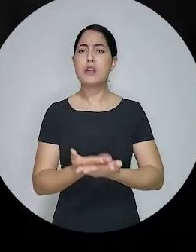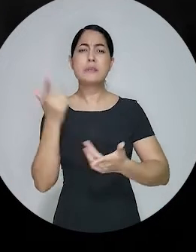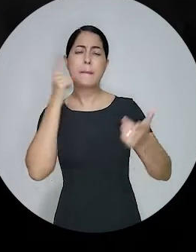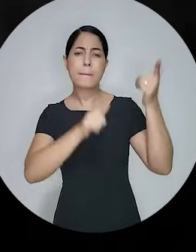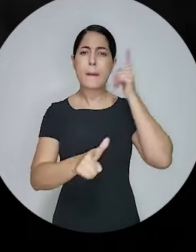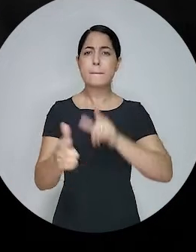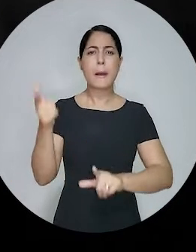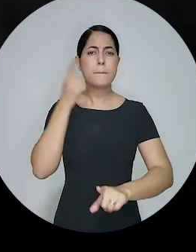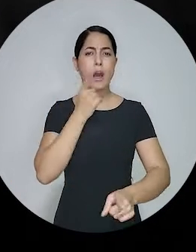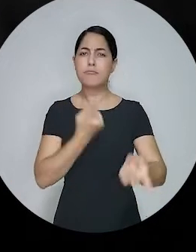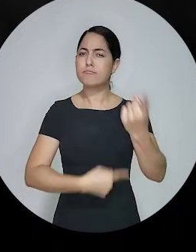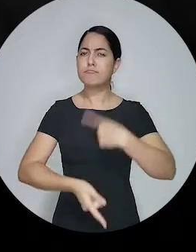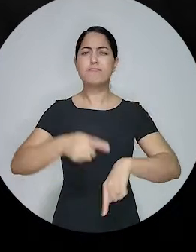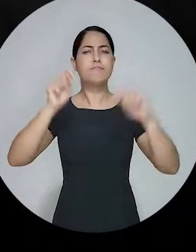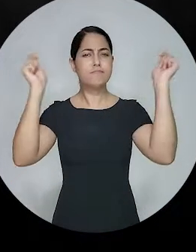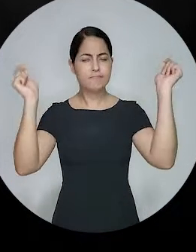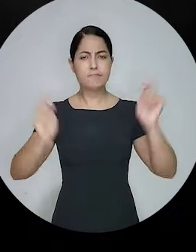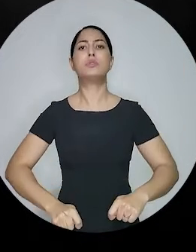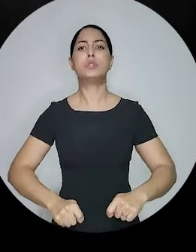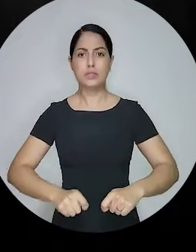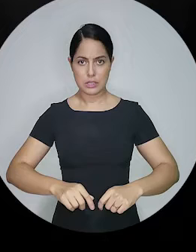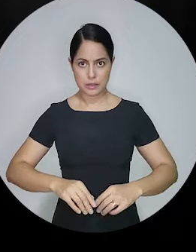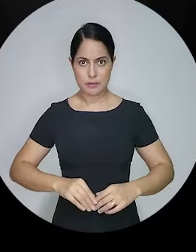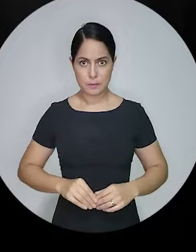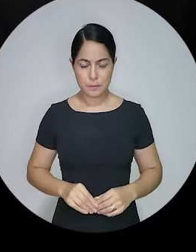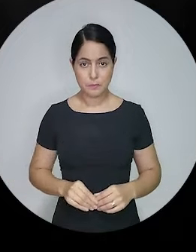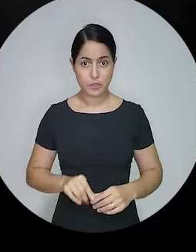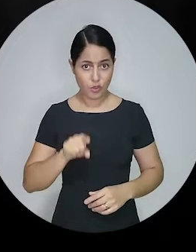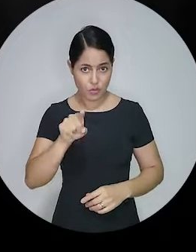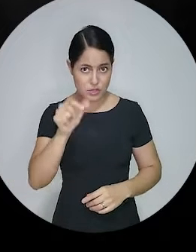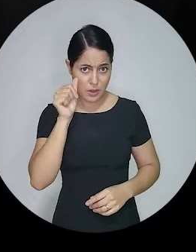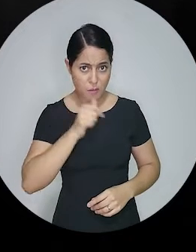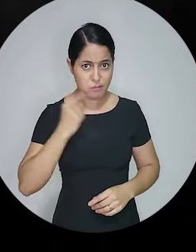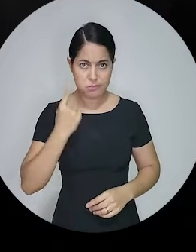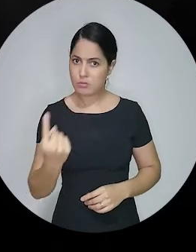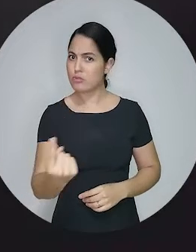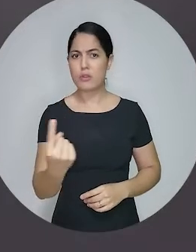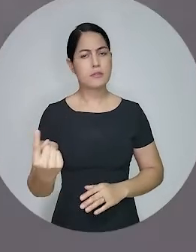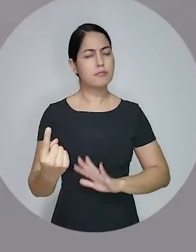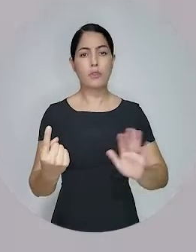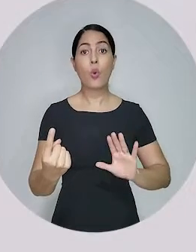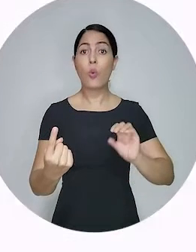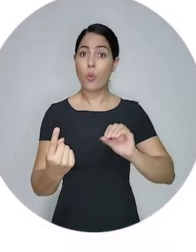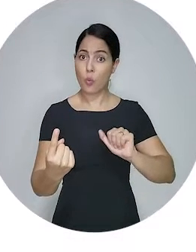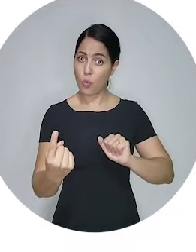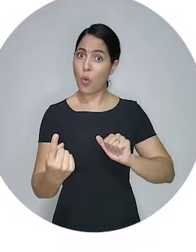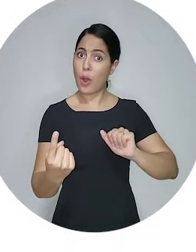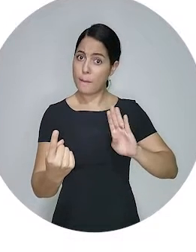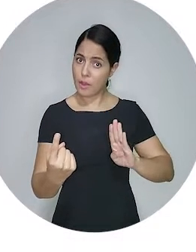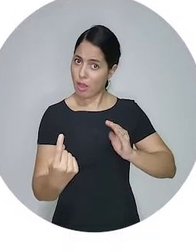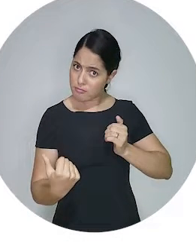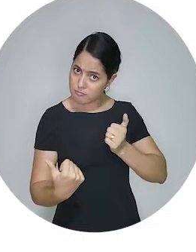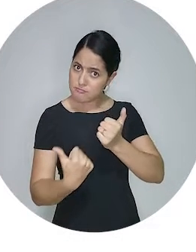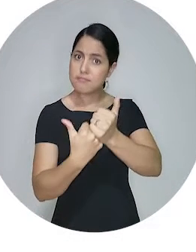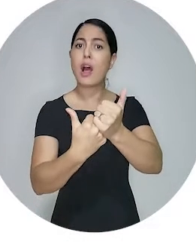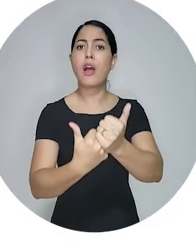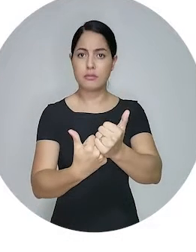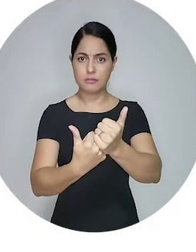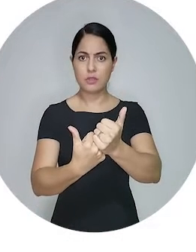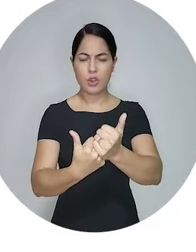realidade. Saiba que você não está sozinha, a OAB está ao seu lado. Sofreu ou testemunhou